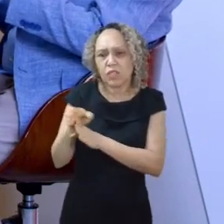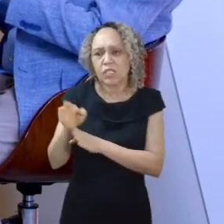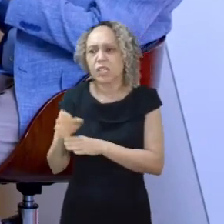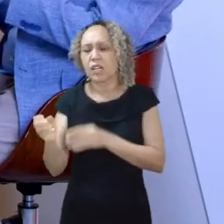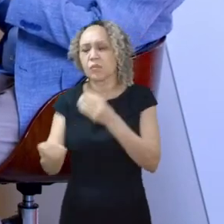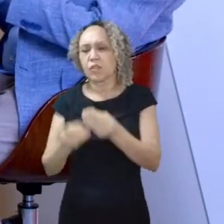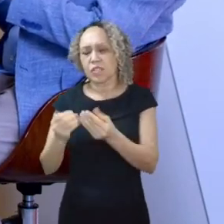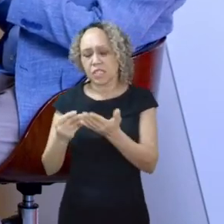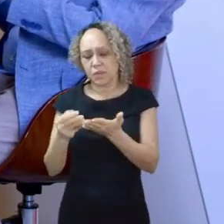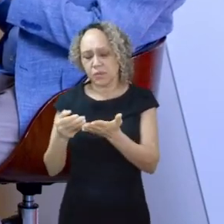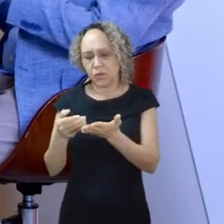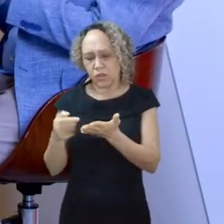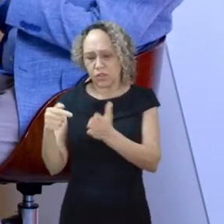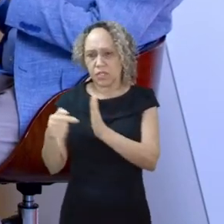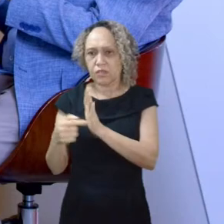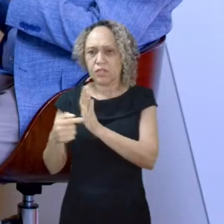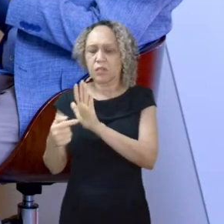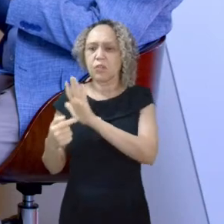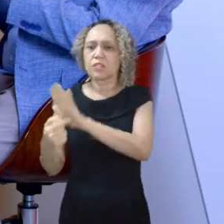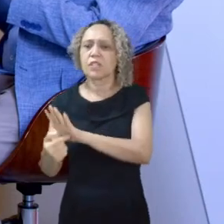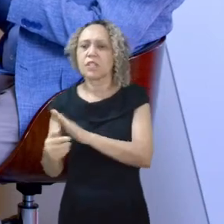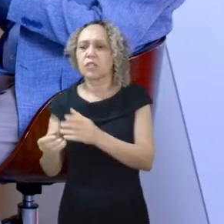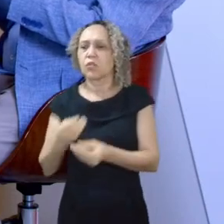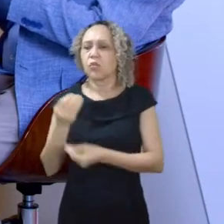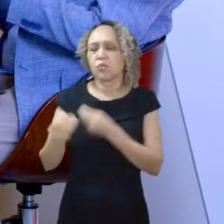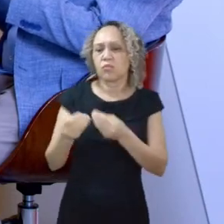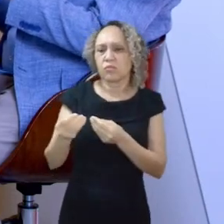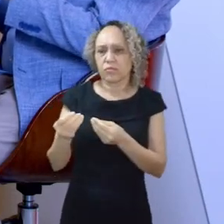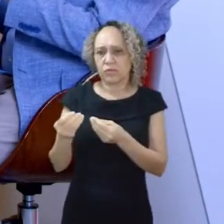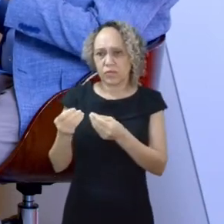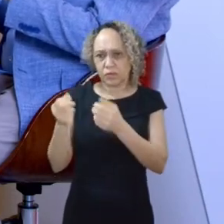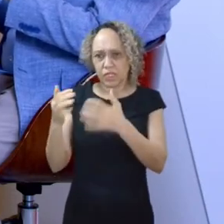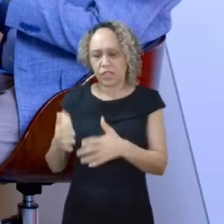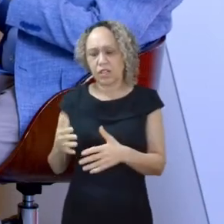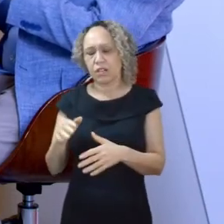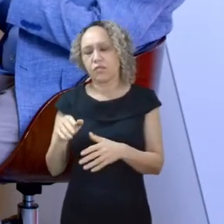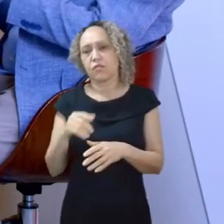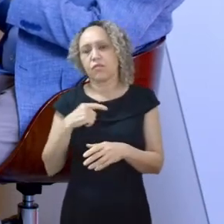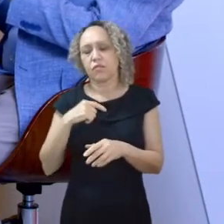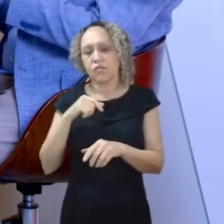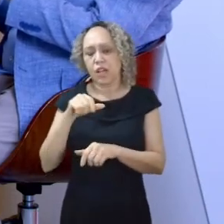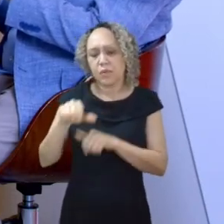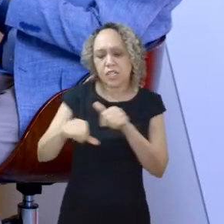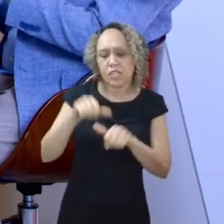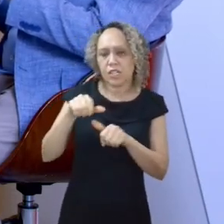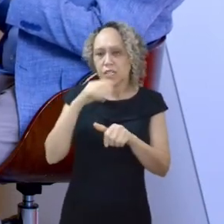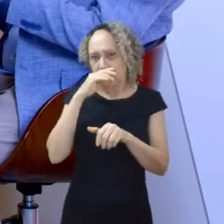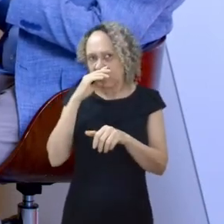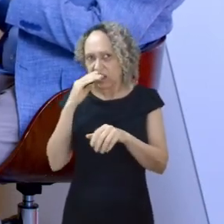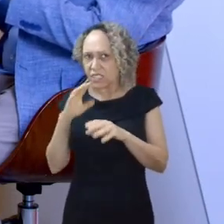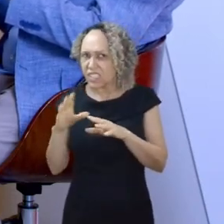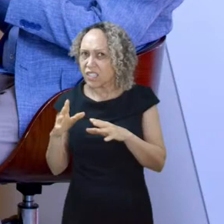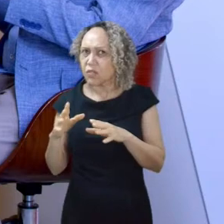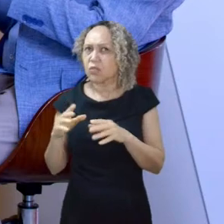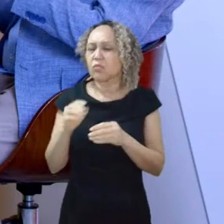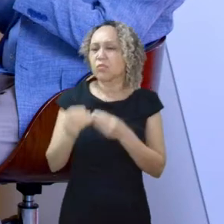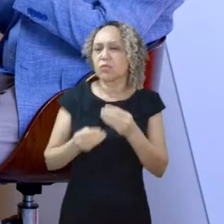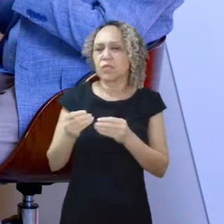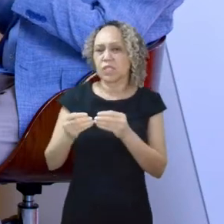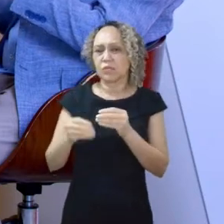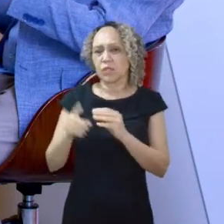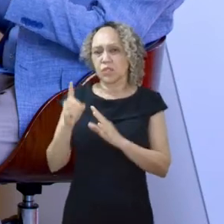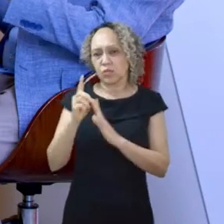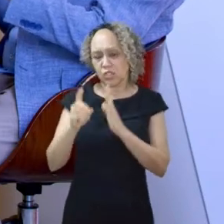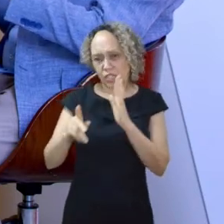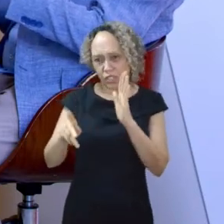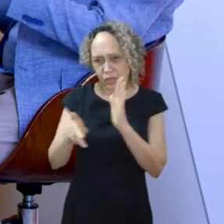é muito pontual porque vai mexer no direito penal, não vai mexer exatamente no direito civil que regulamenta esse mundo da internet. Sem falar que tem aquelas pessoas